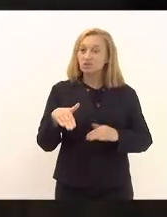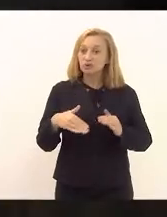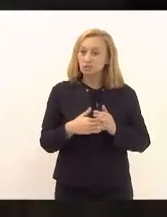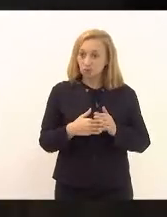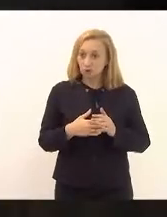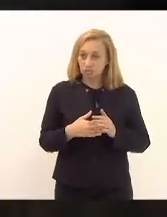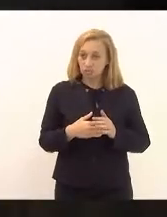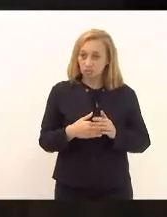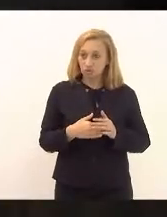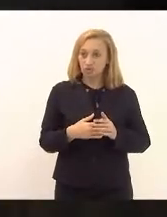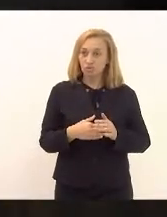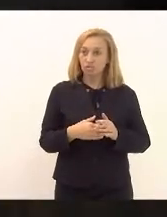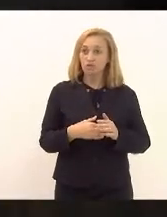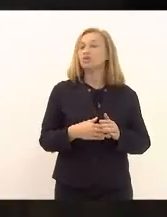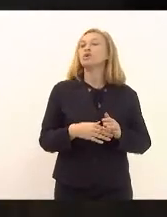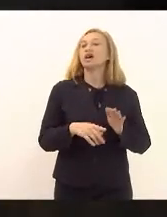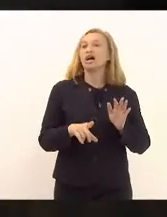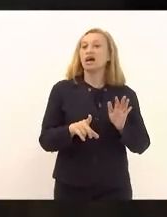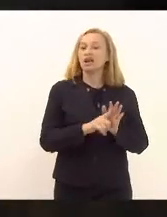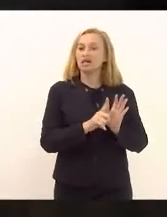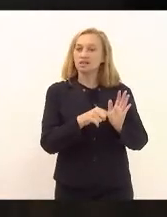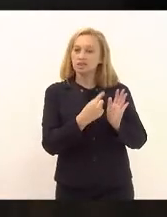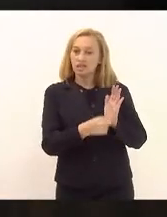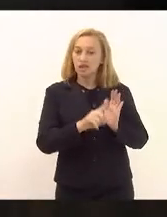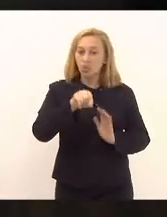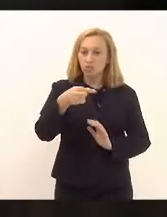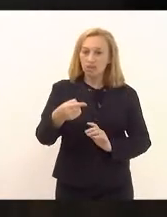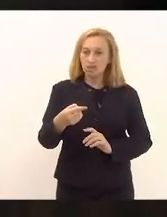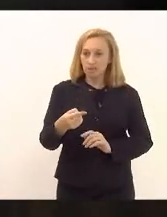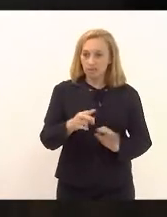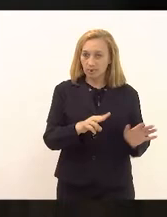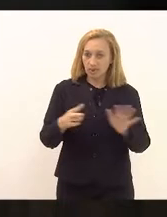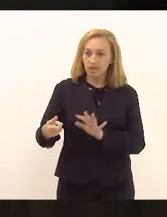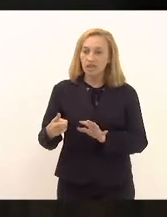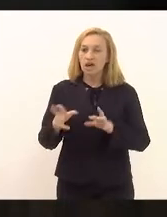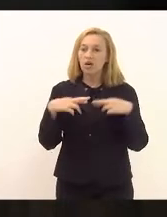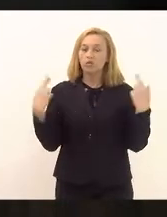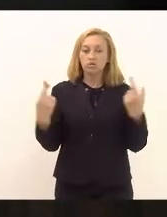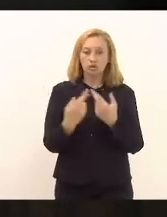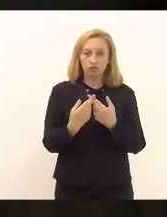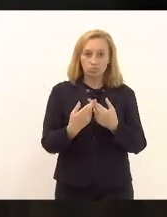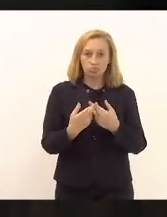semana, tá, Márcio? Ótimo. A ideia é nós fazermos uma reunião de líderes